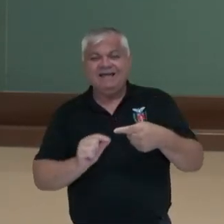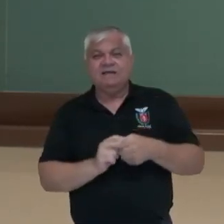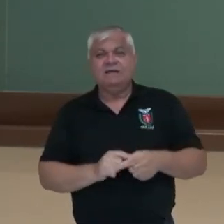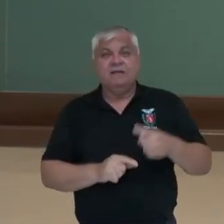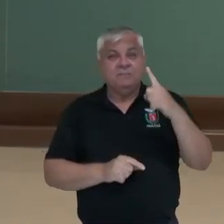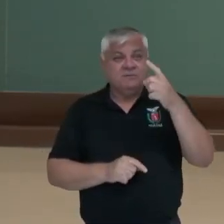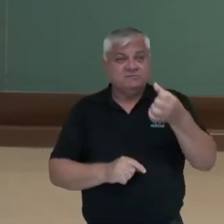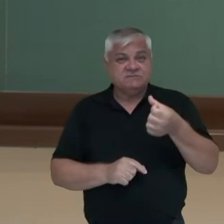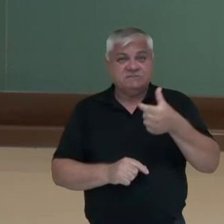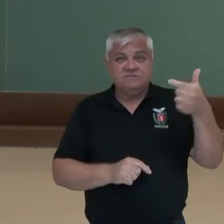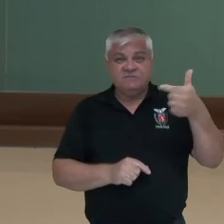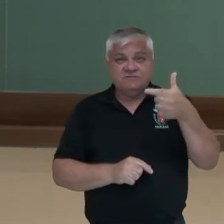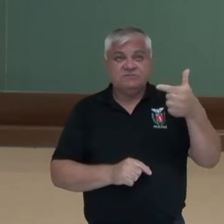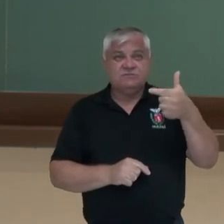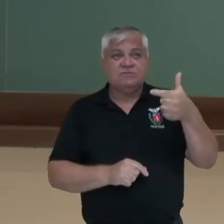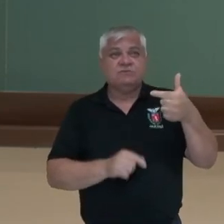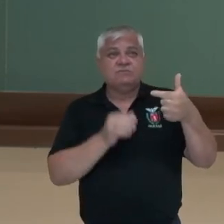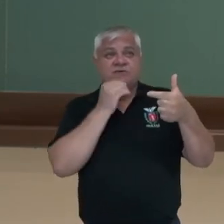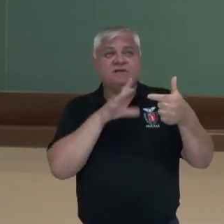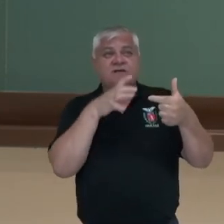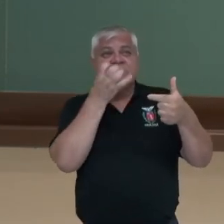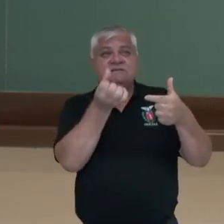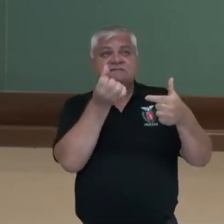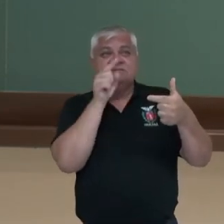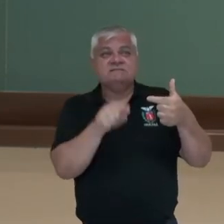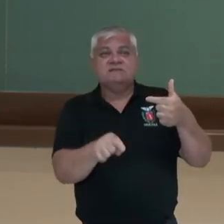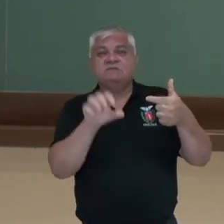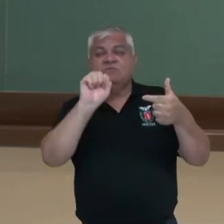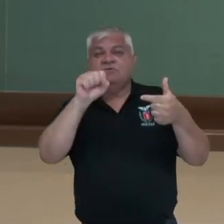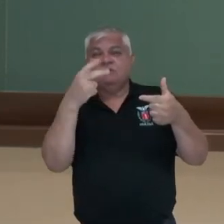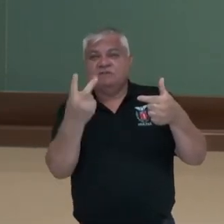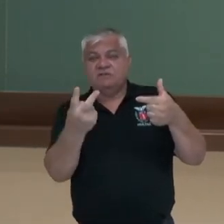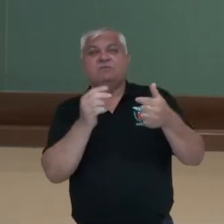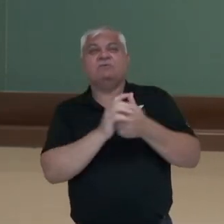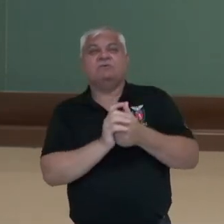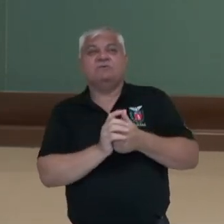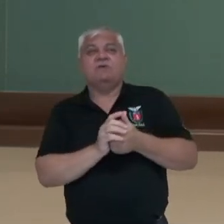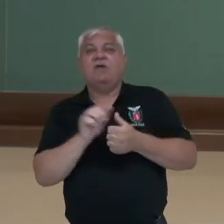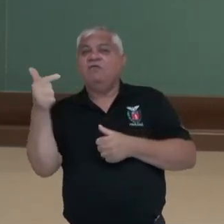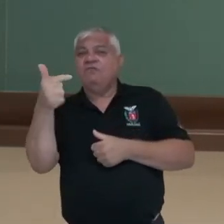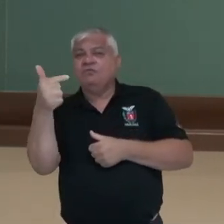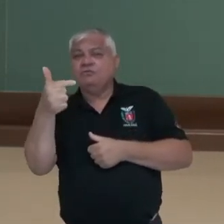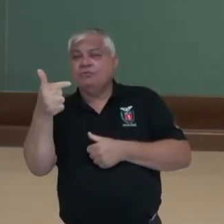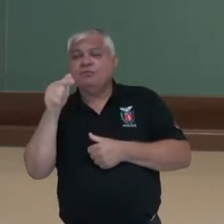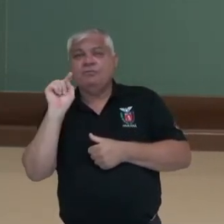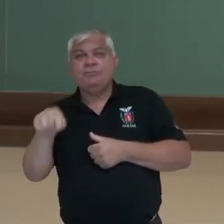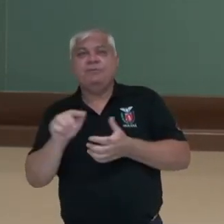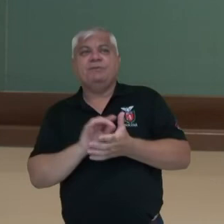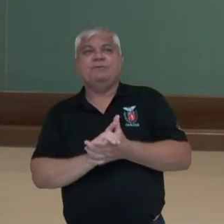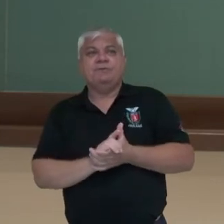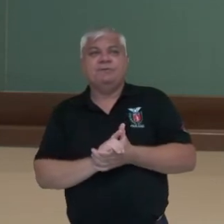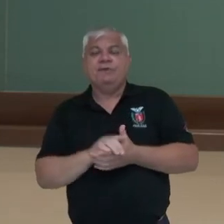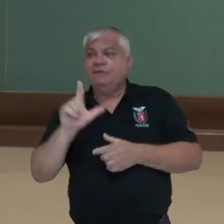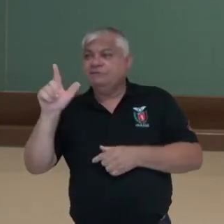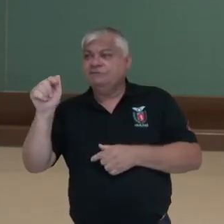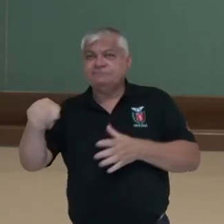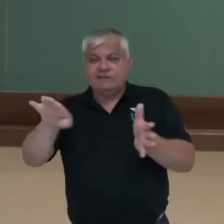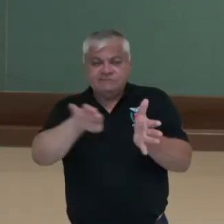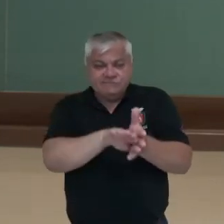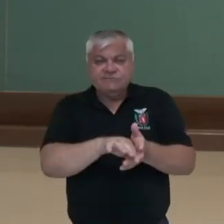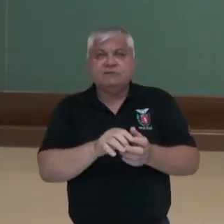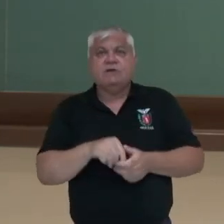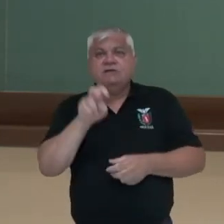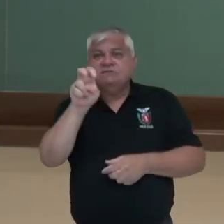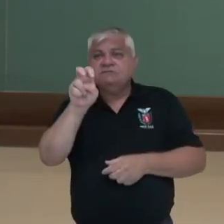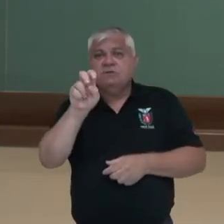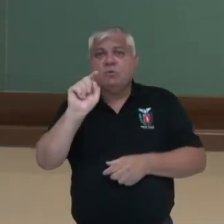1622, tem um número de que embarcaram lá na África, 22 mil. Desembarcaram 17 mil, 5